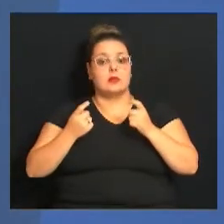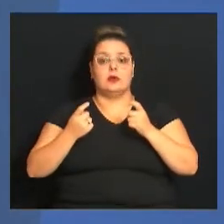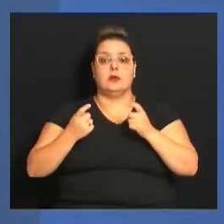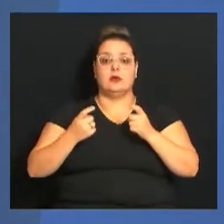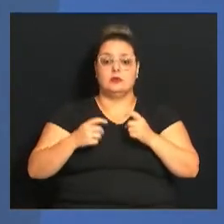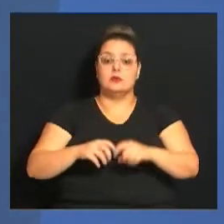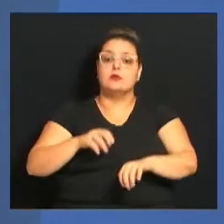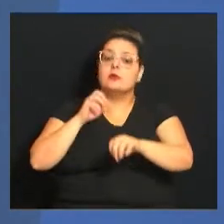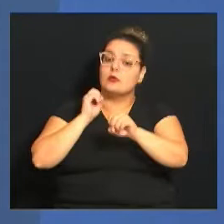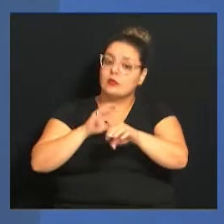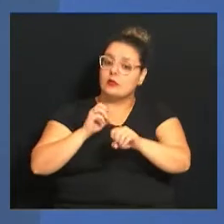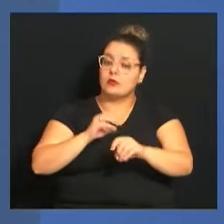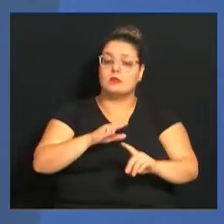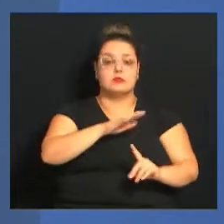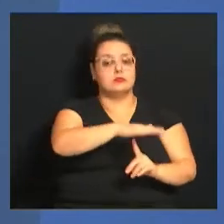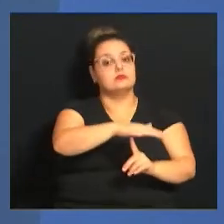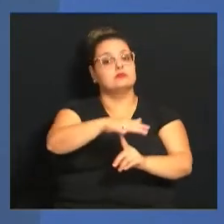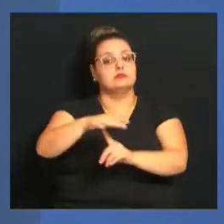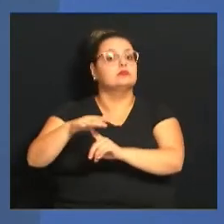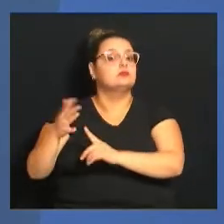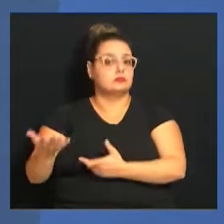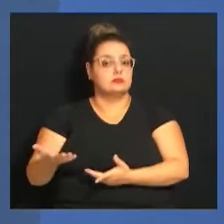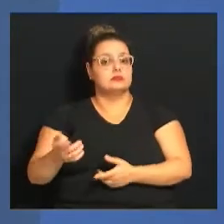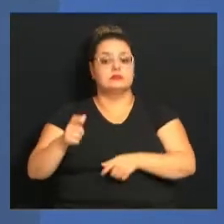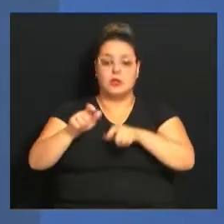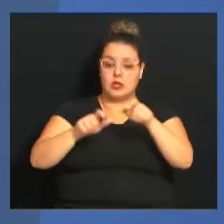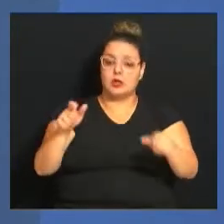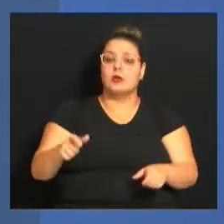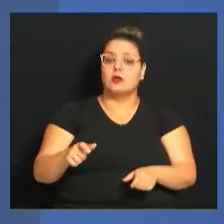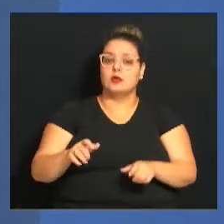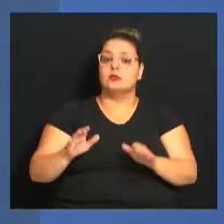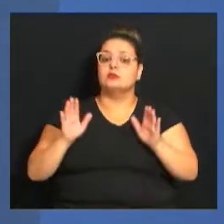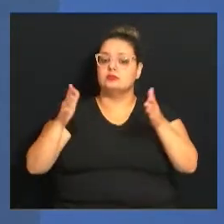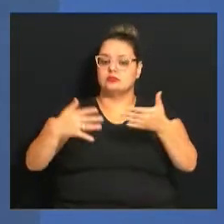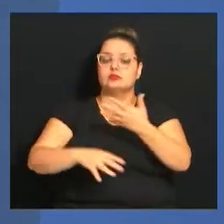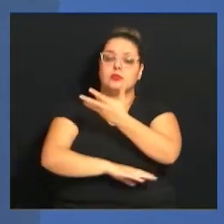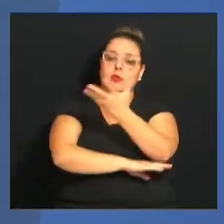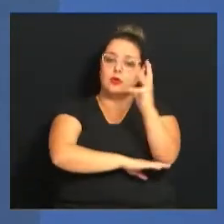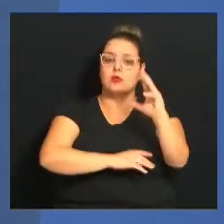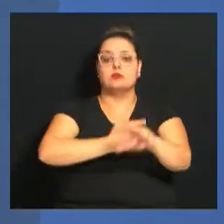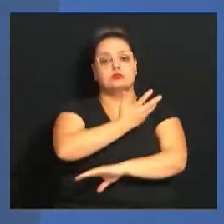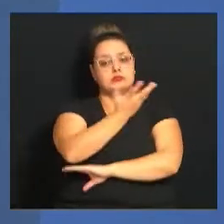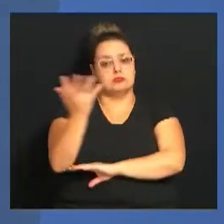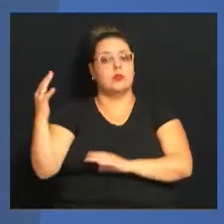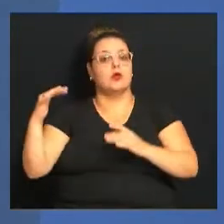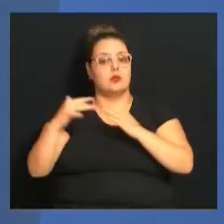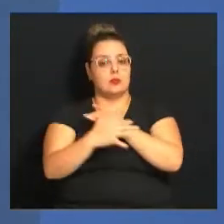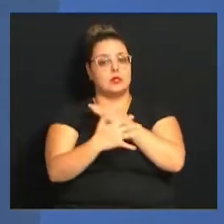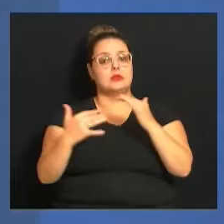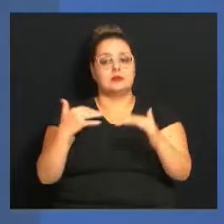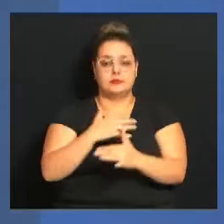educação ambiental à população no que diz respeito à arborização urbana.